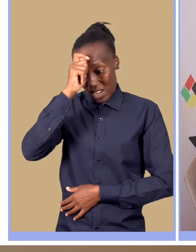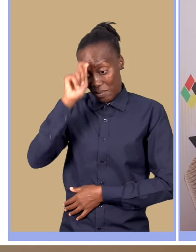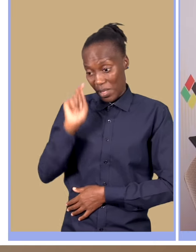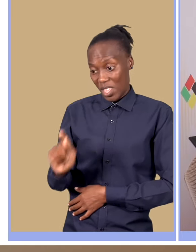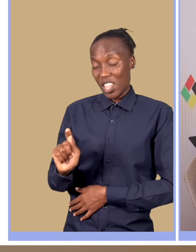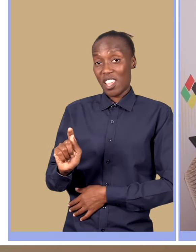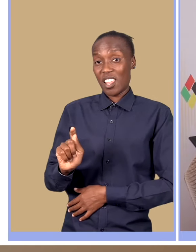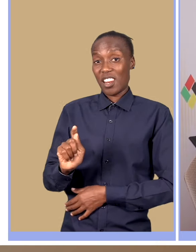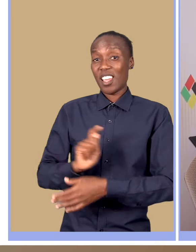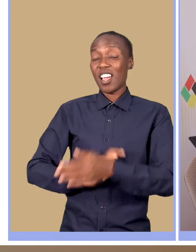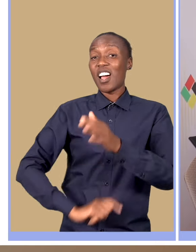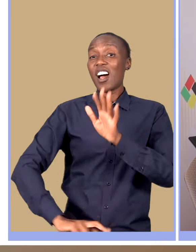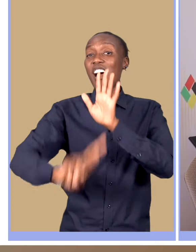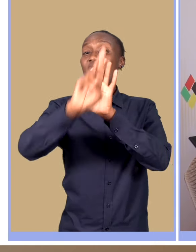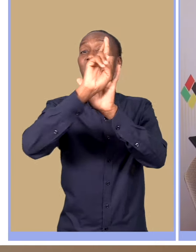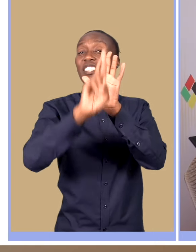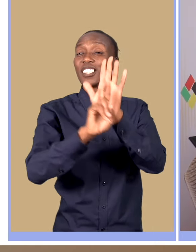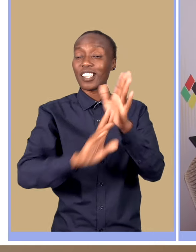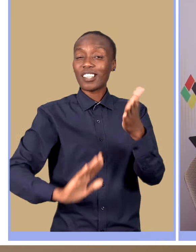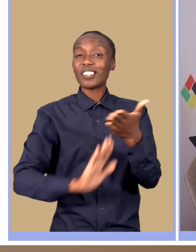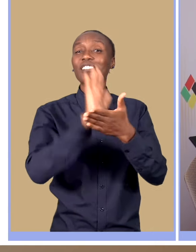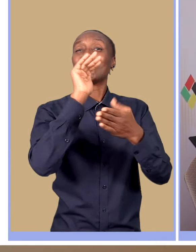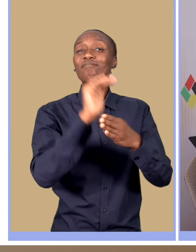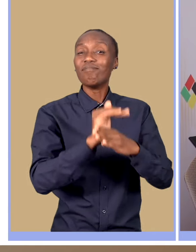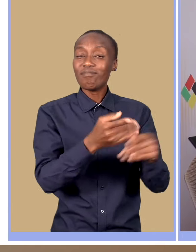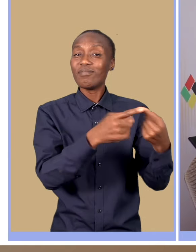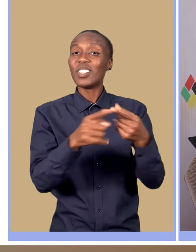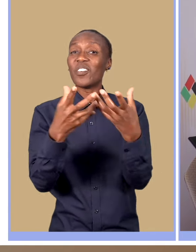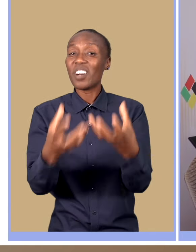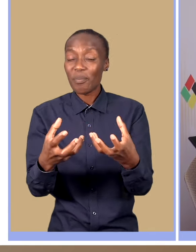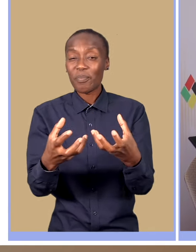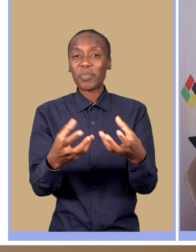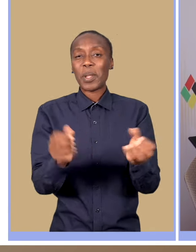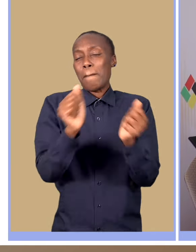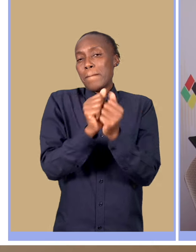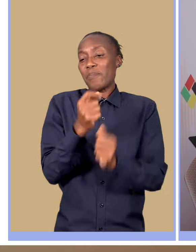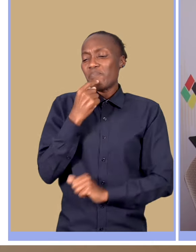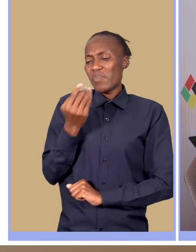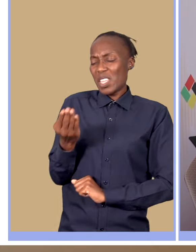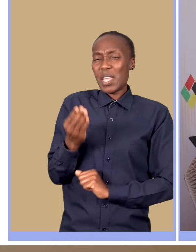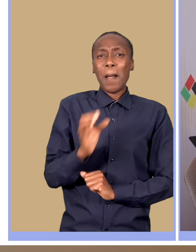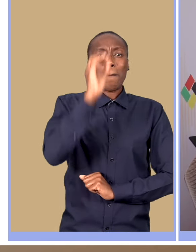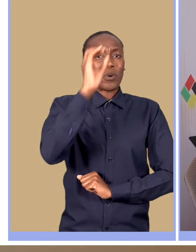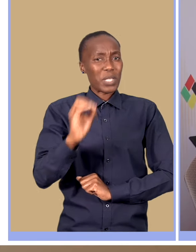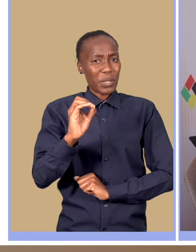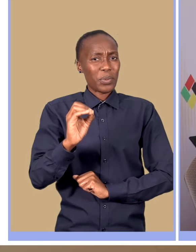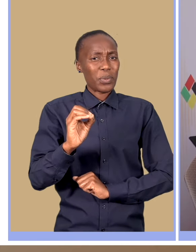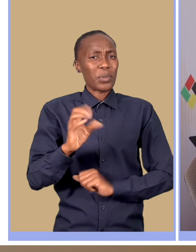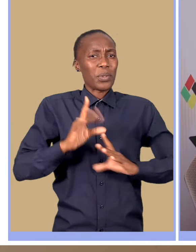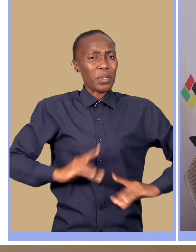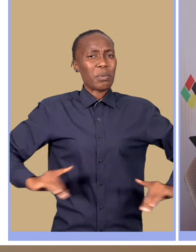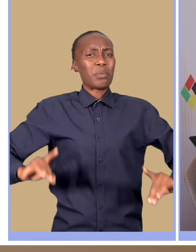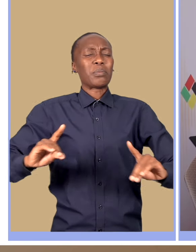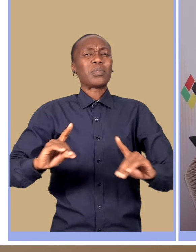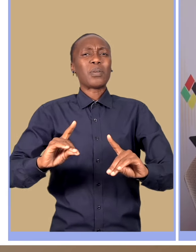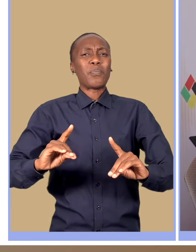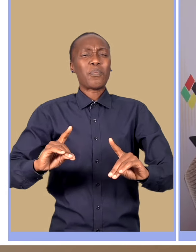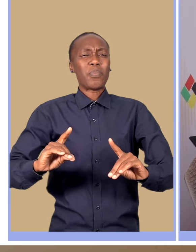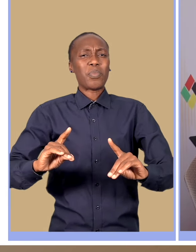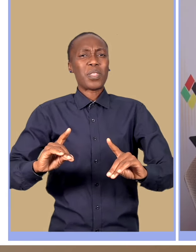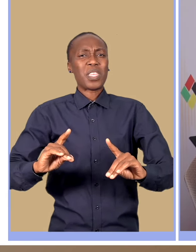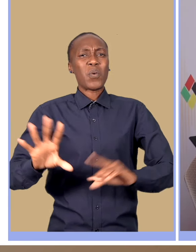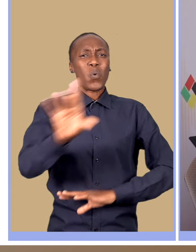olha a questão da acessibilidade. Exatamente. Porque se nós falamos que a maior percentagem das pessoas, dos nossos vivendo com deficiência, são pessoas